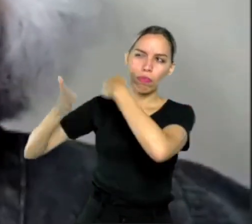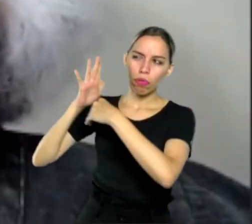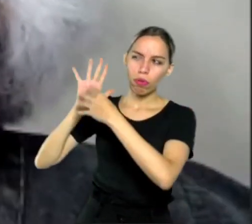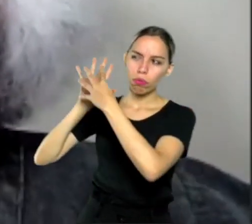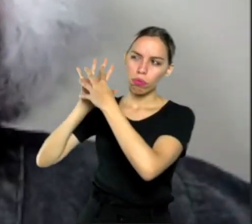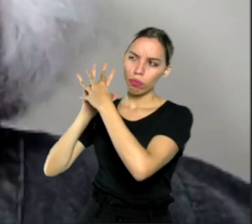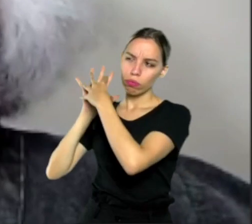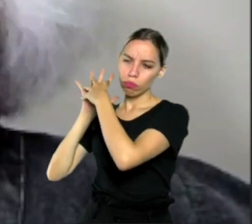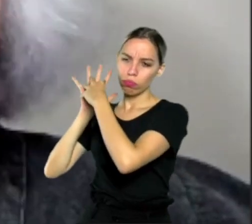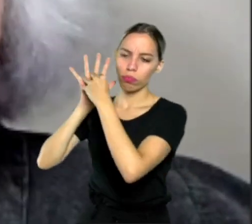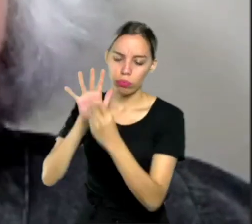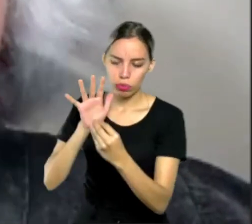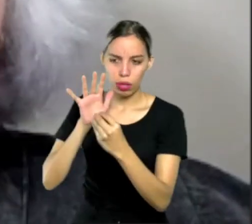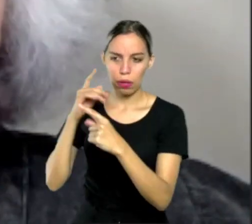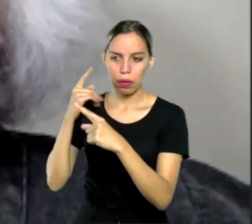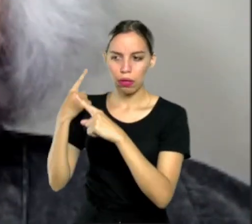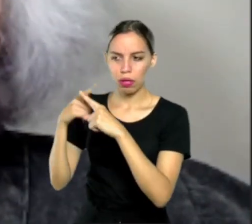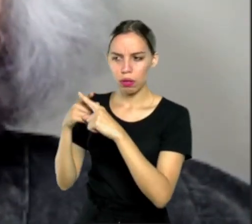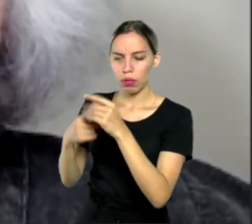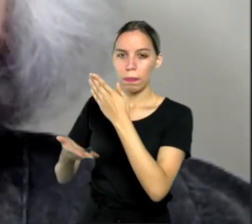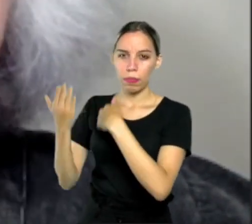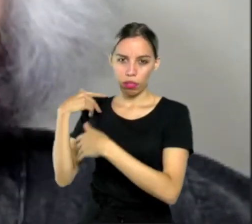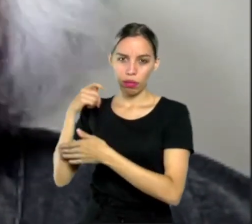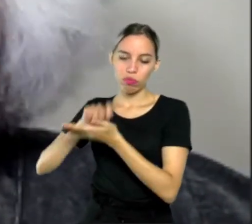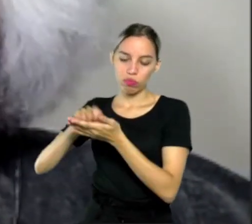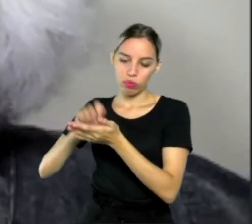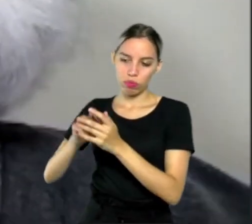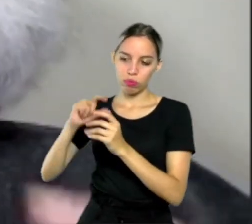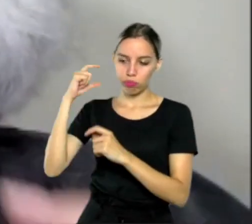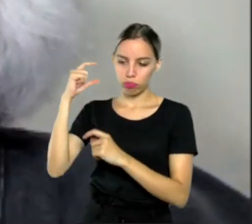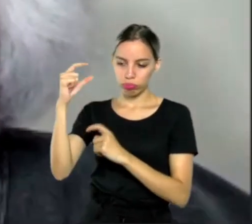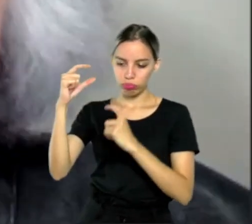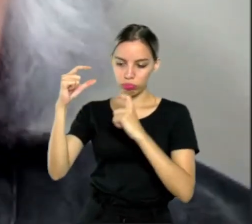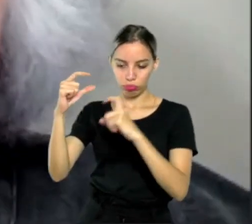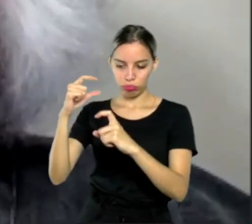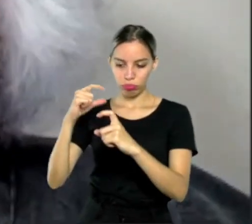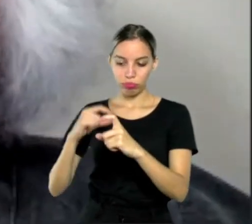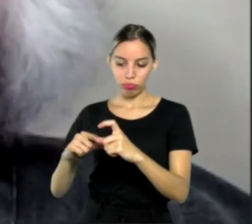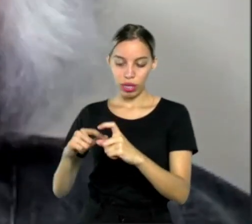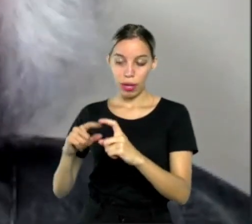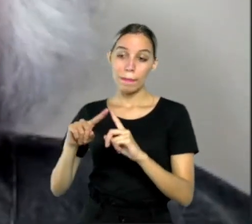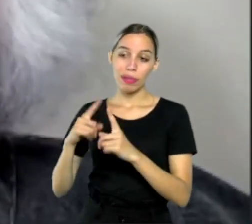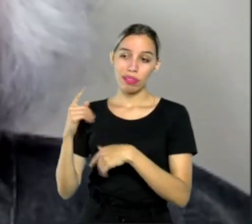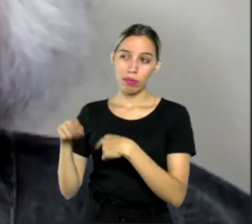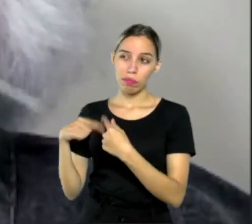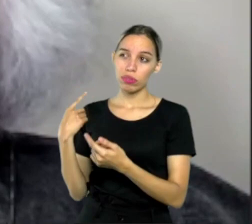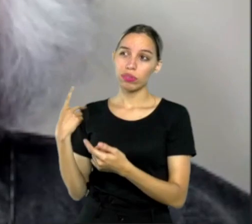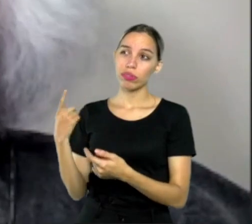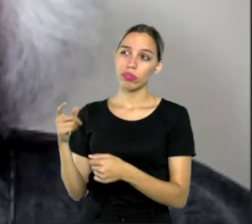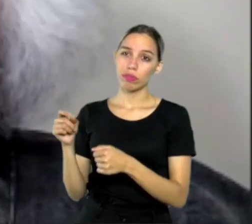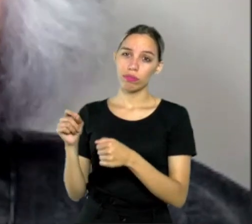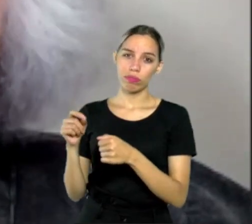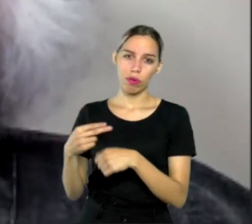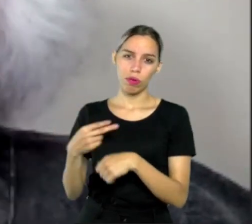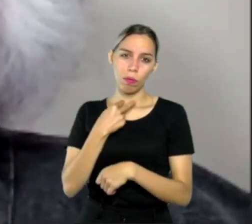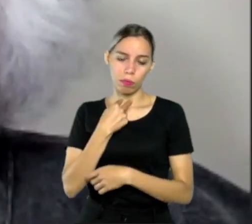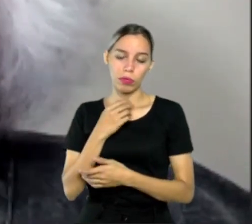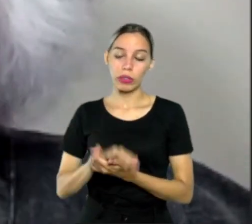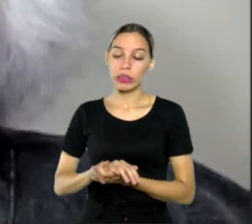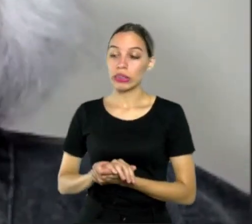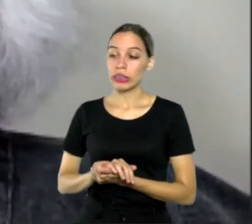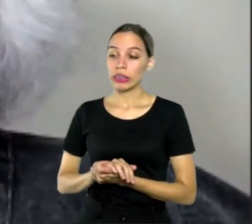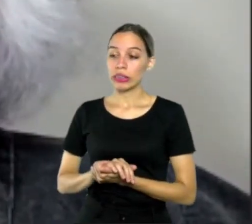latente, né? Que eu fazia versos naquela época, mas depois eu me ocupei. E eu acho que o verso, eu acho que a criação,